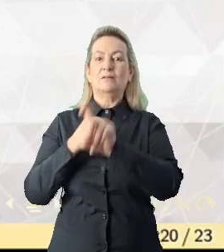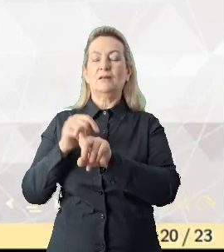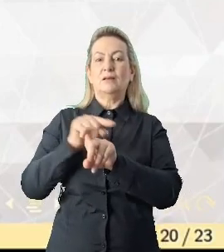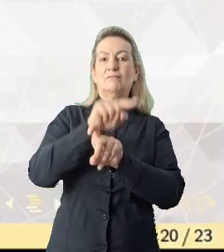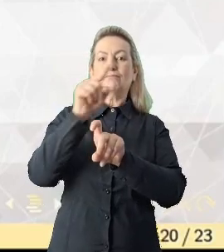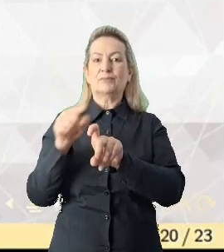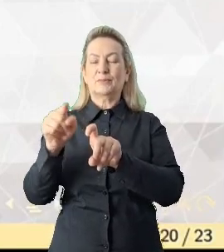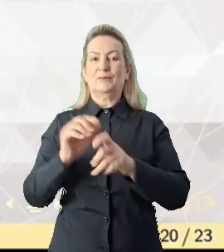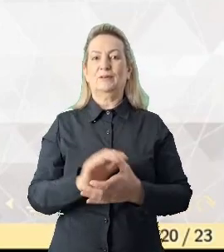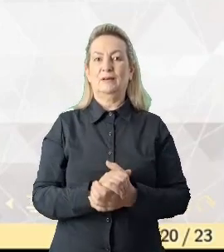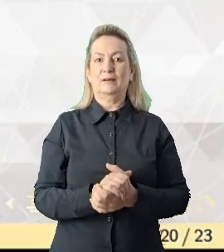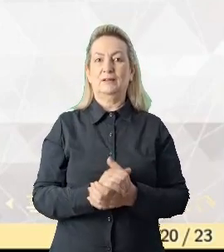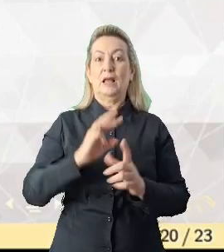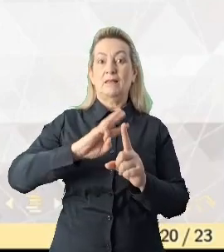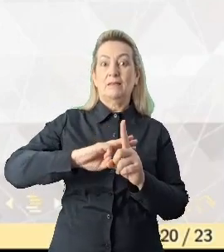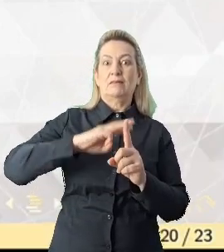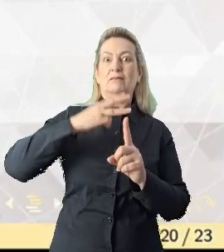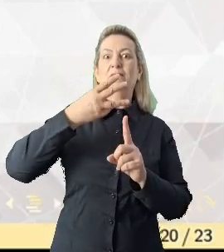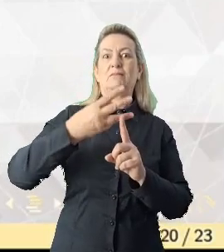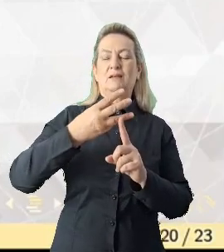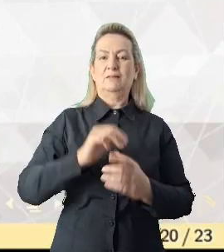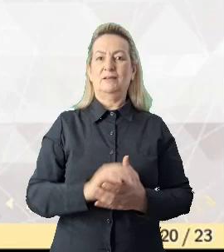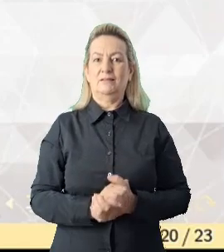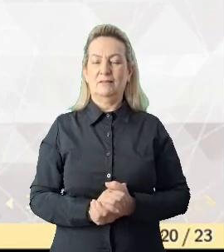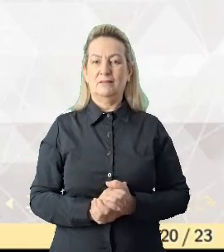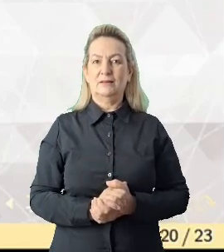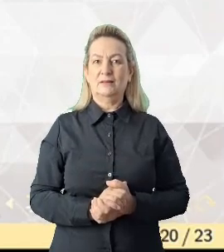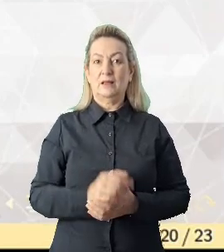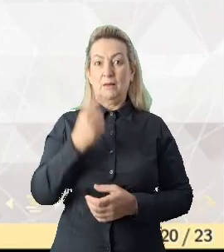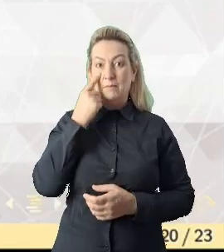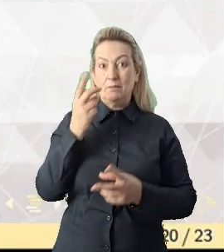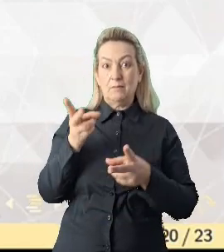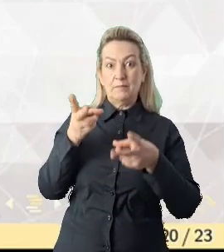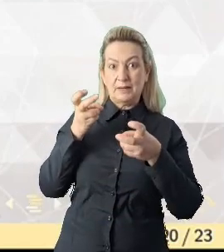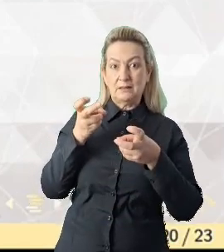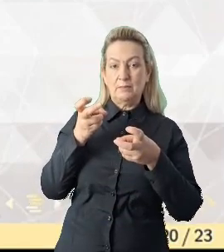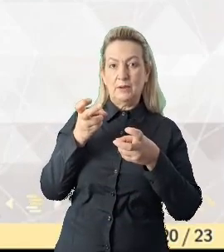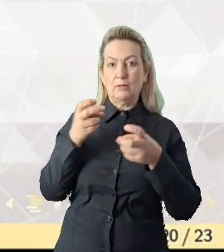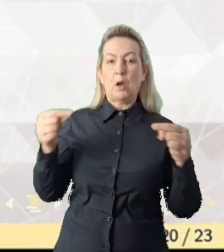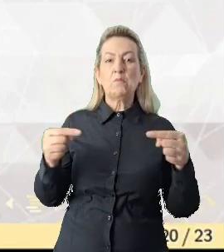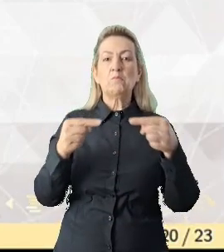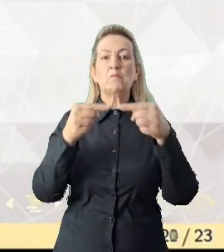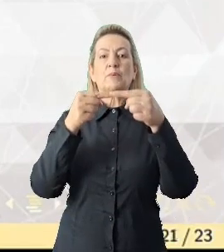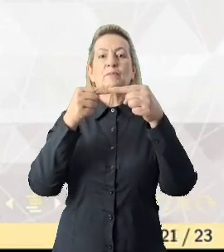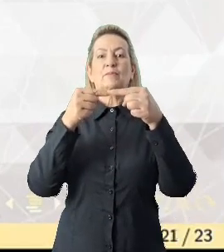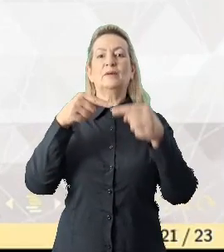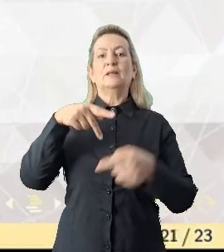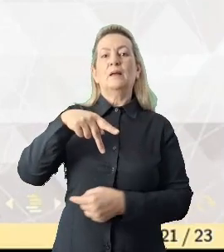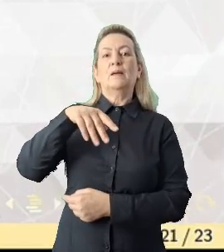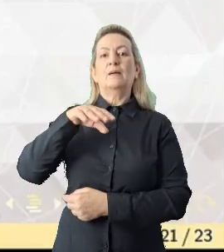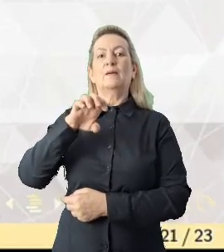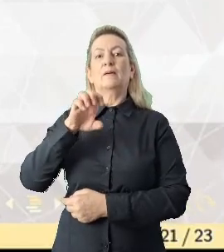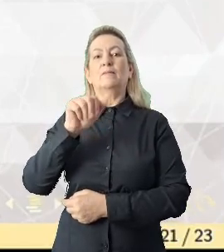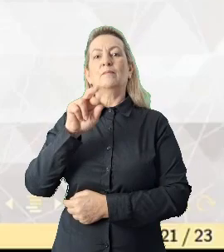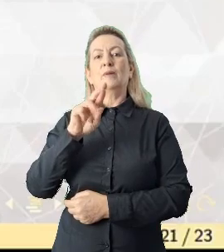mediana. Em tese, a distância entre a média e a moda é o triplo da distância entre a média e a mediana. Se